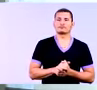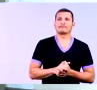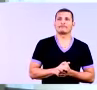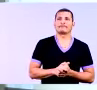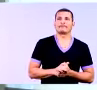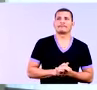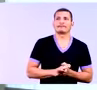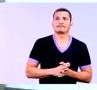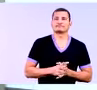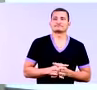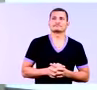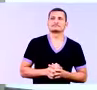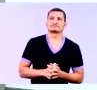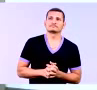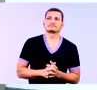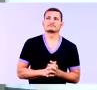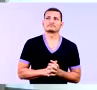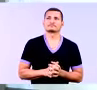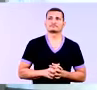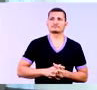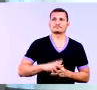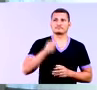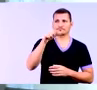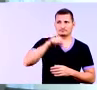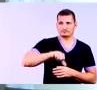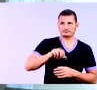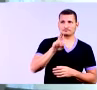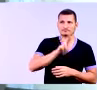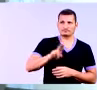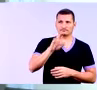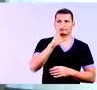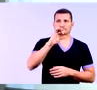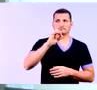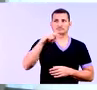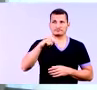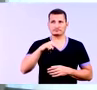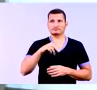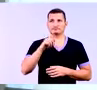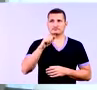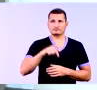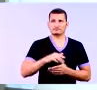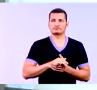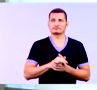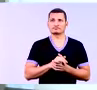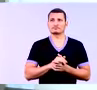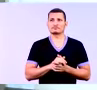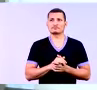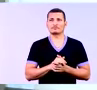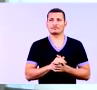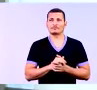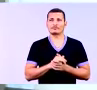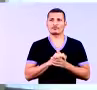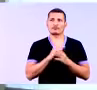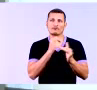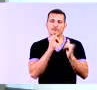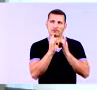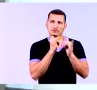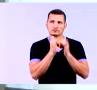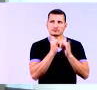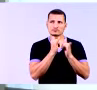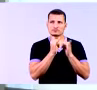a pergunta de uma síntese geral, a desvantagem de utilizar o CDN é o carregamento que sempre vai